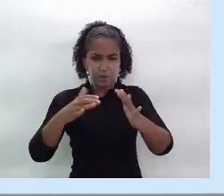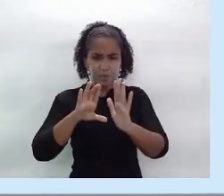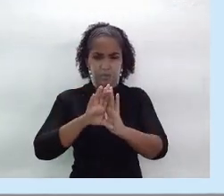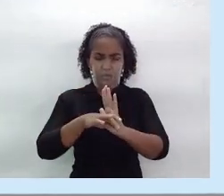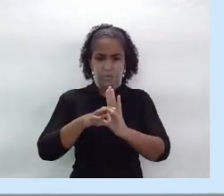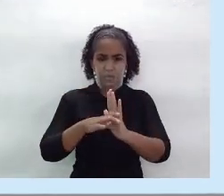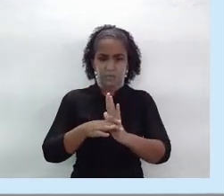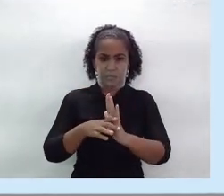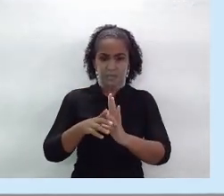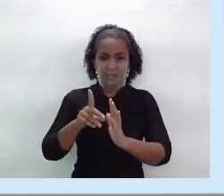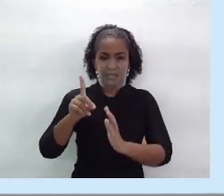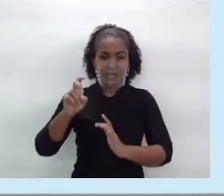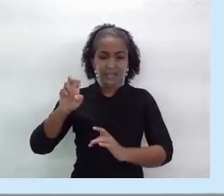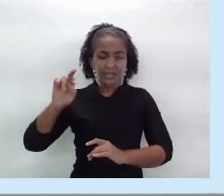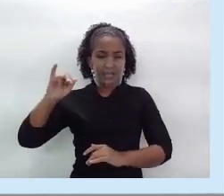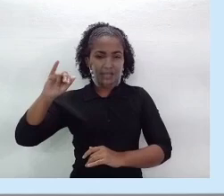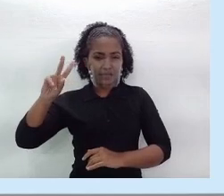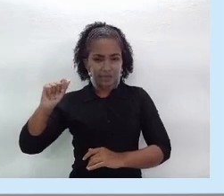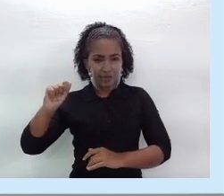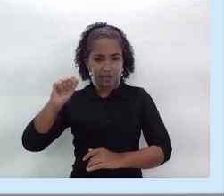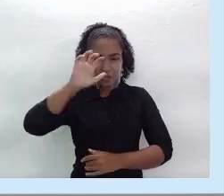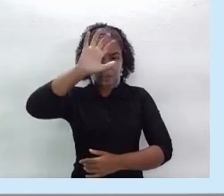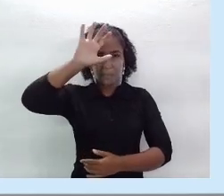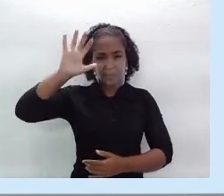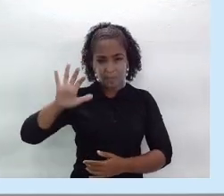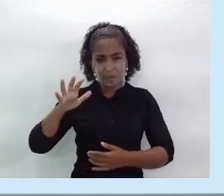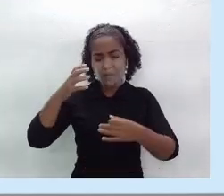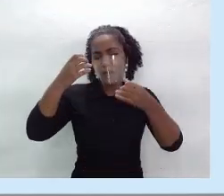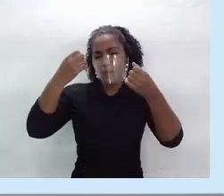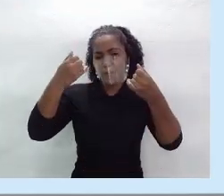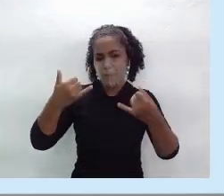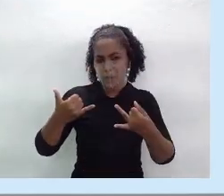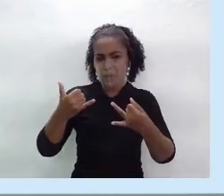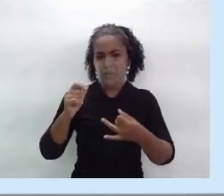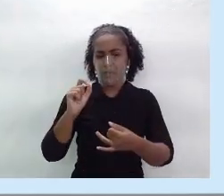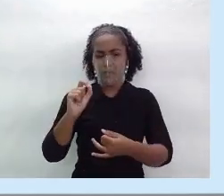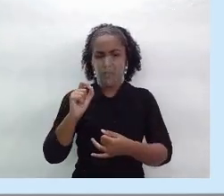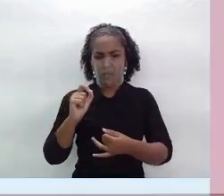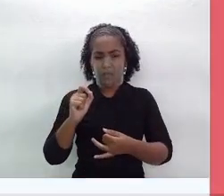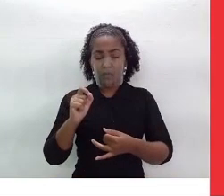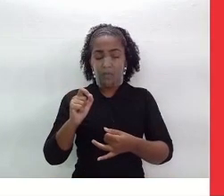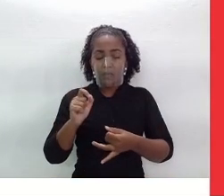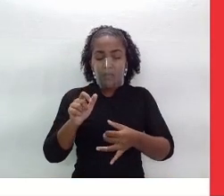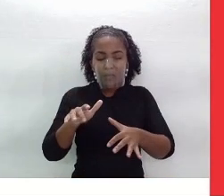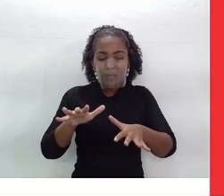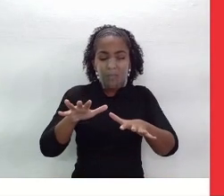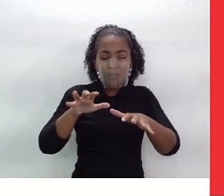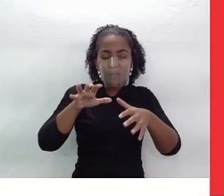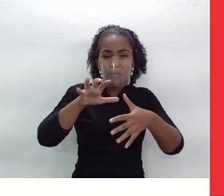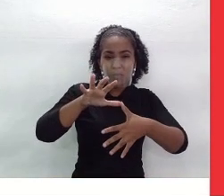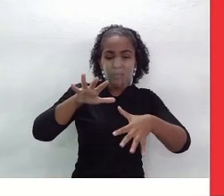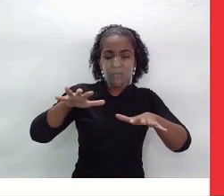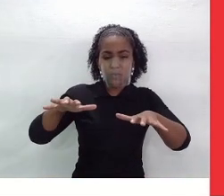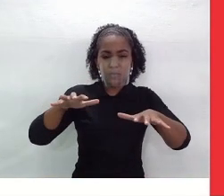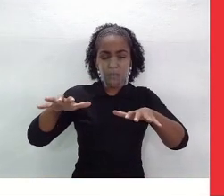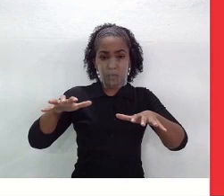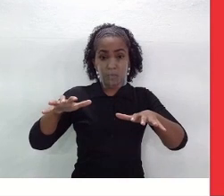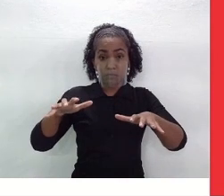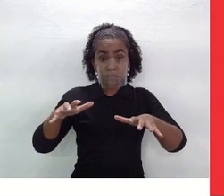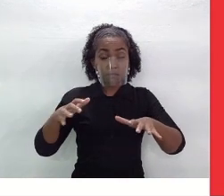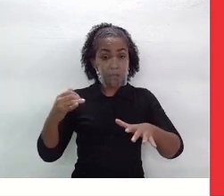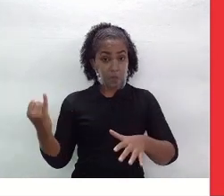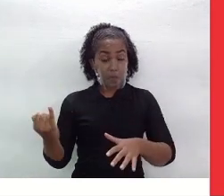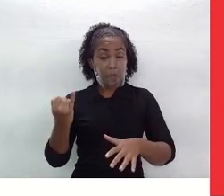da deriva continental, a gente vai ter aí que são movimentos de grandes